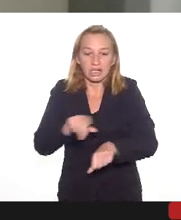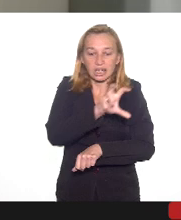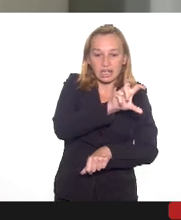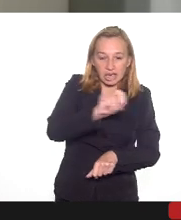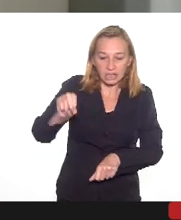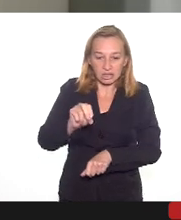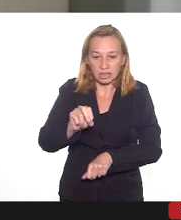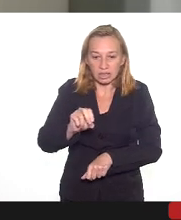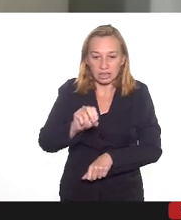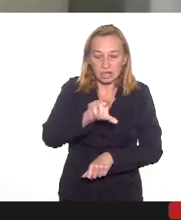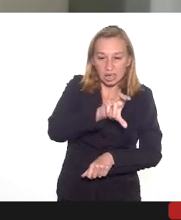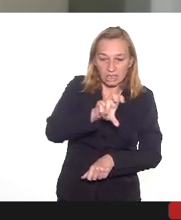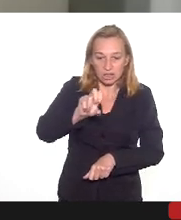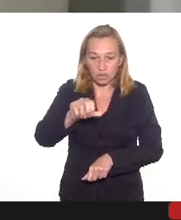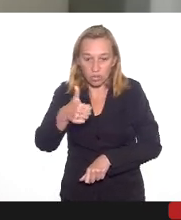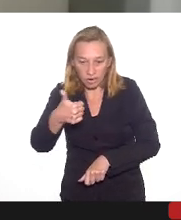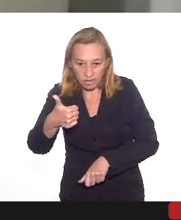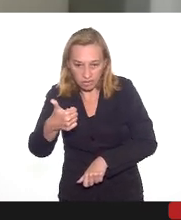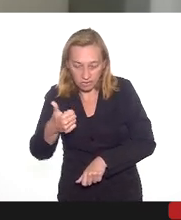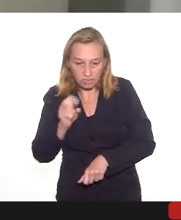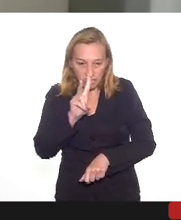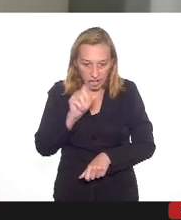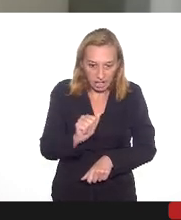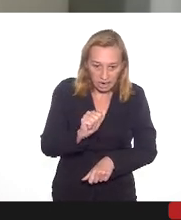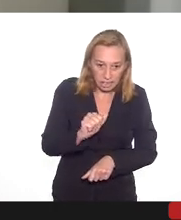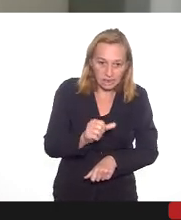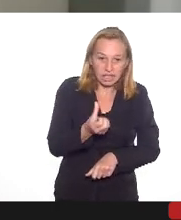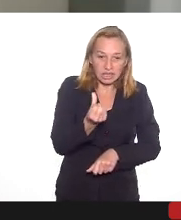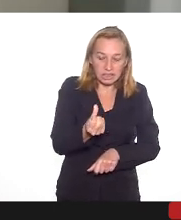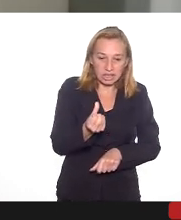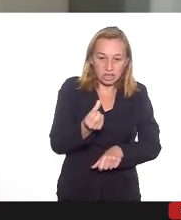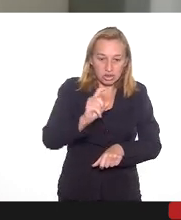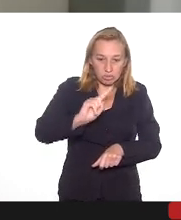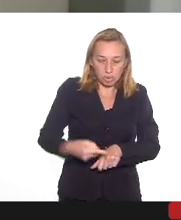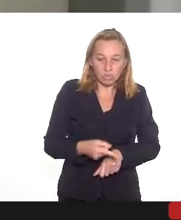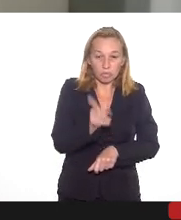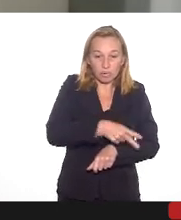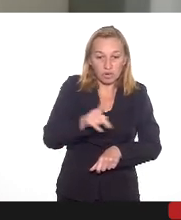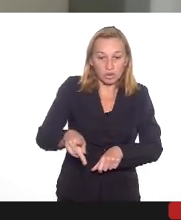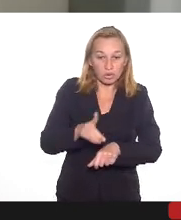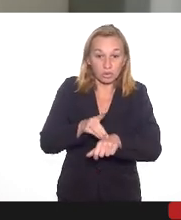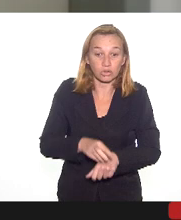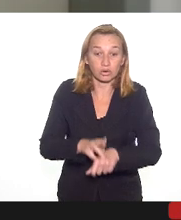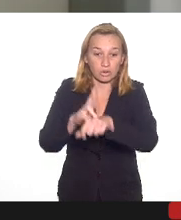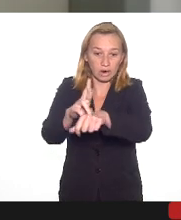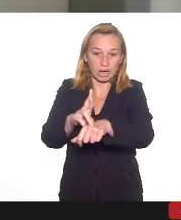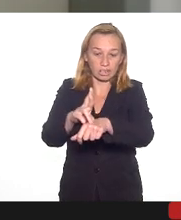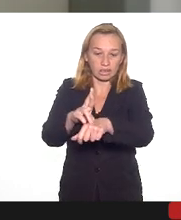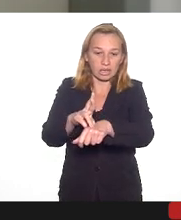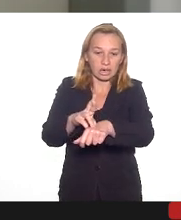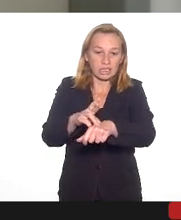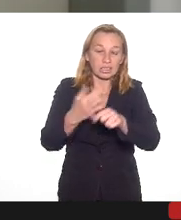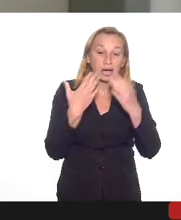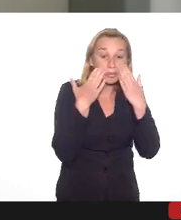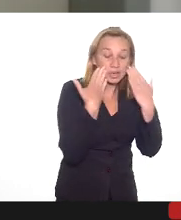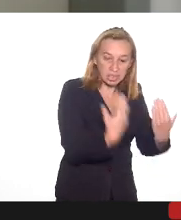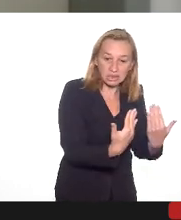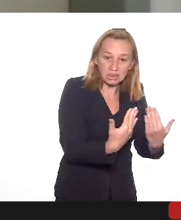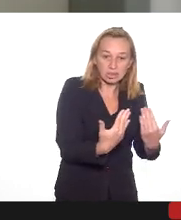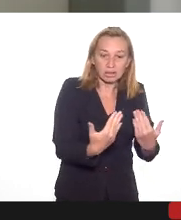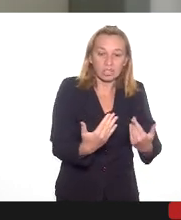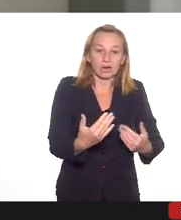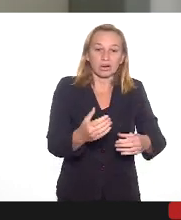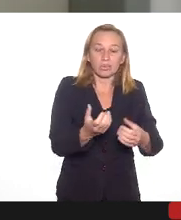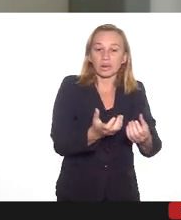mil candidatos, 6 mil professores com doutorado, se apresentando para esse salário que o estado